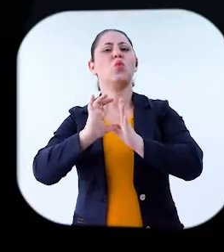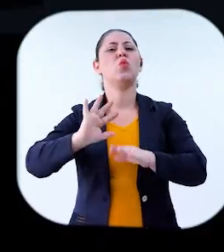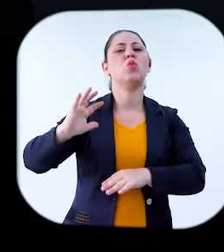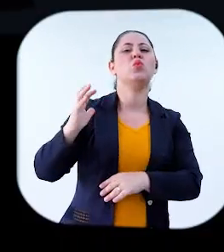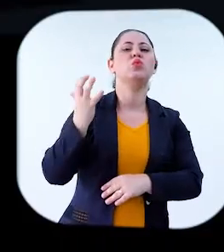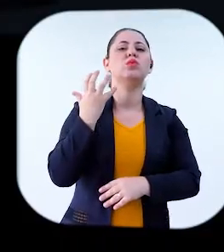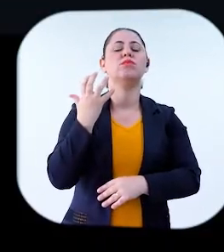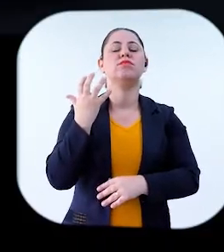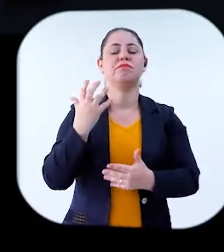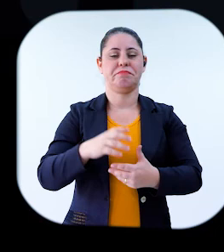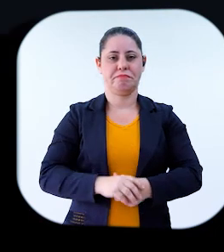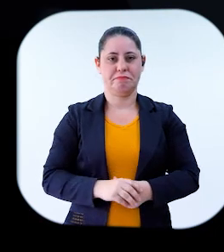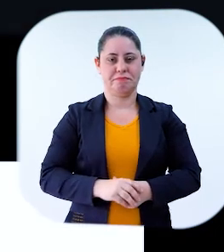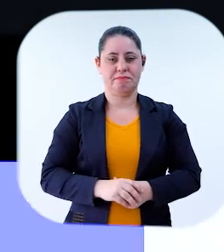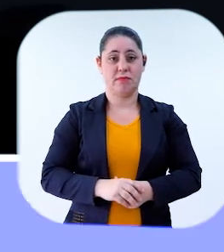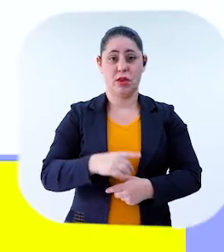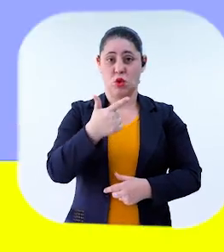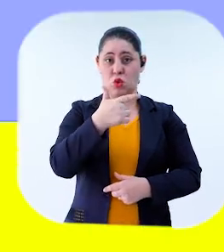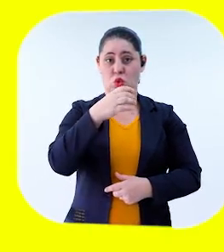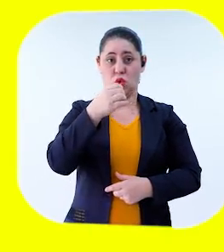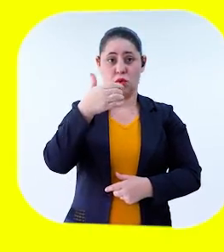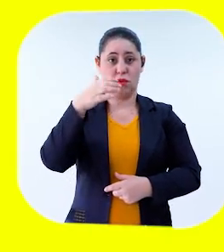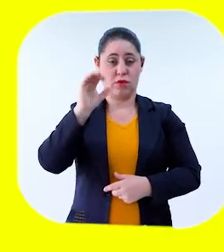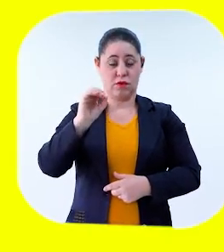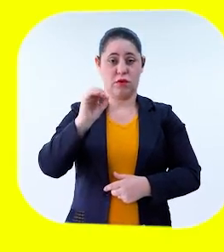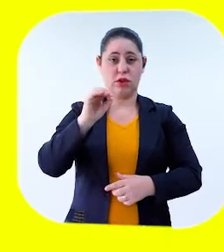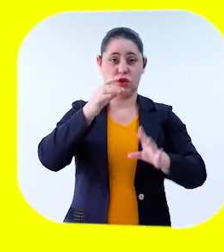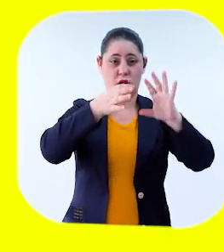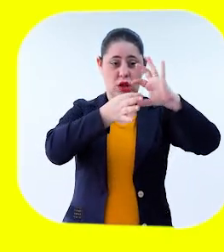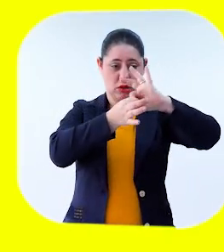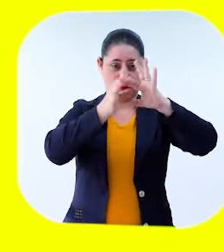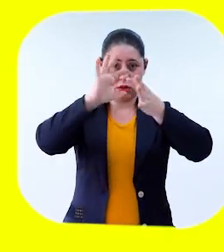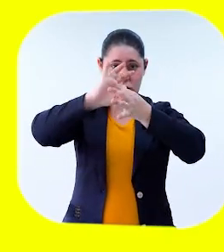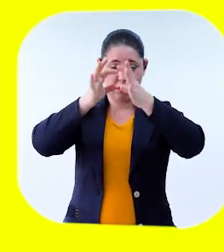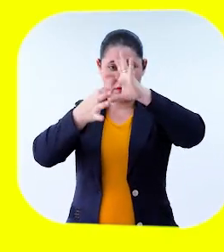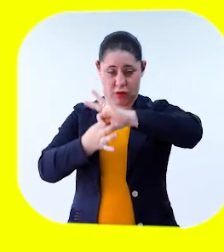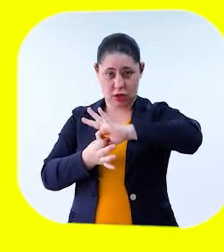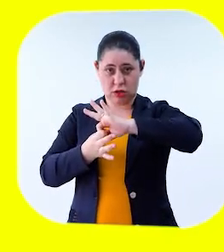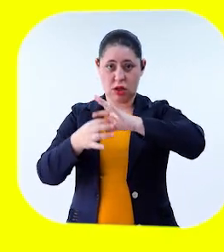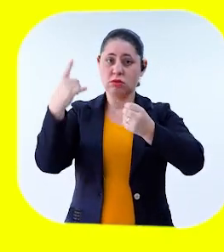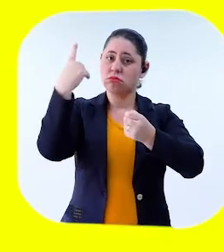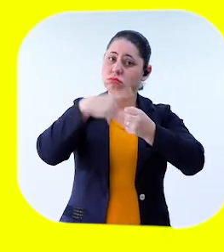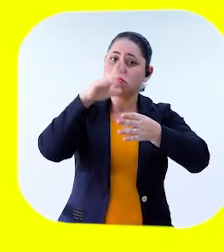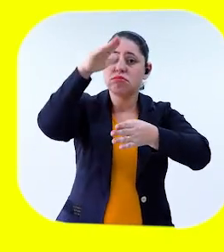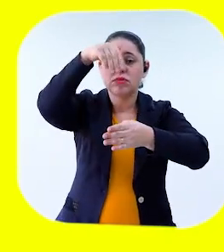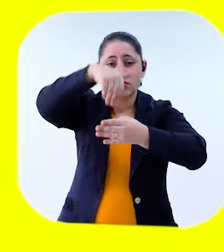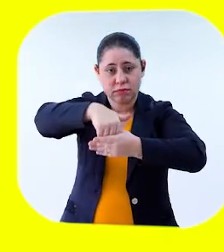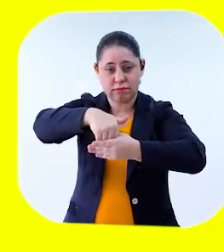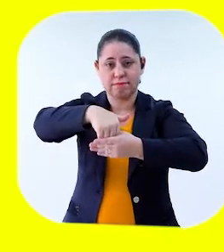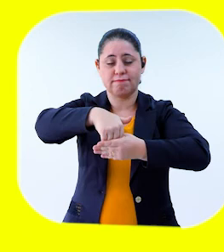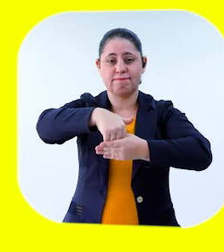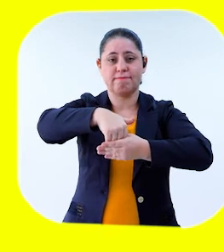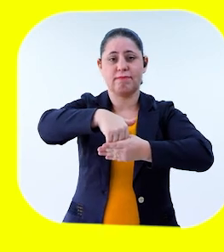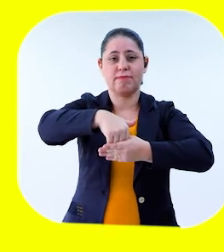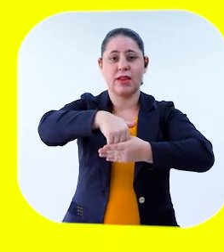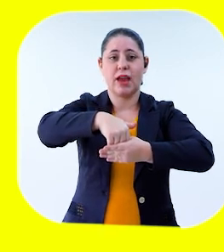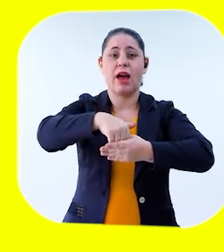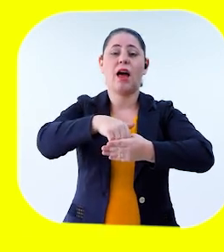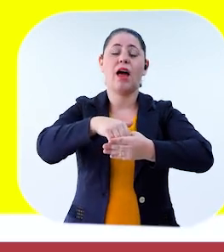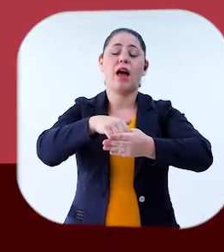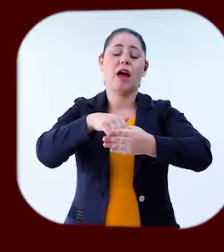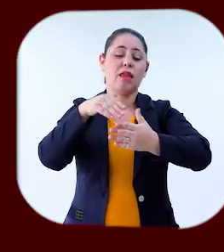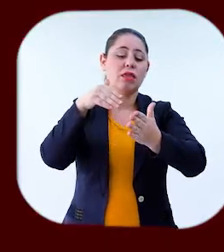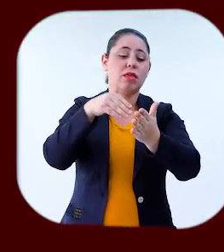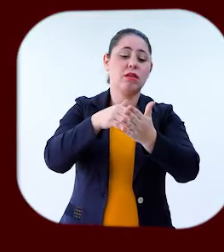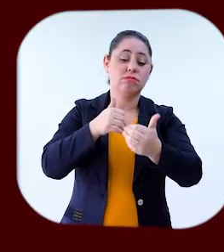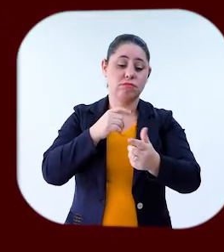tempo quando os eventos irão acontecer. Em 2020, coube as Olimpíadas e as eleições municipais essa honra. Isso